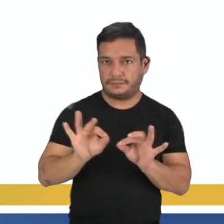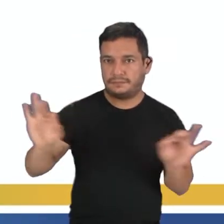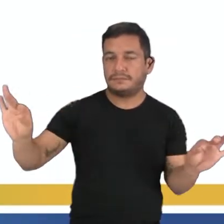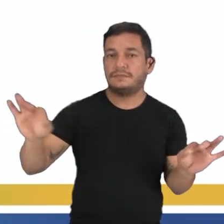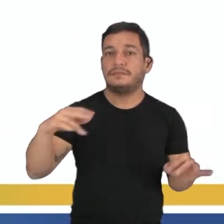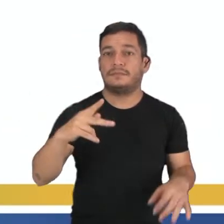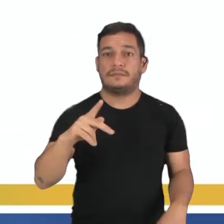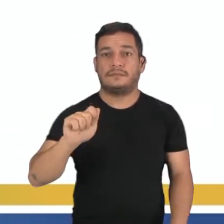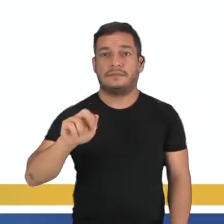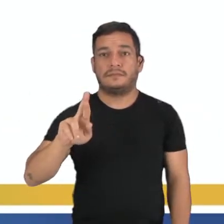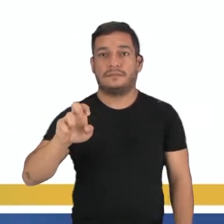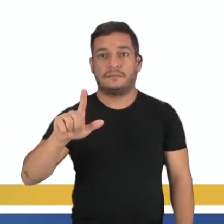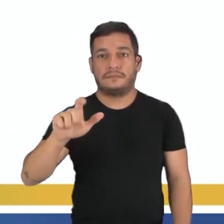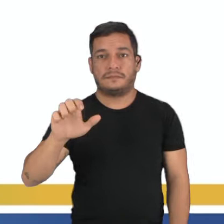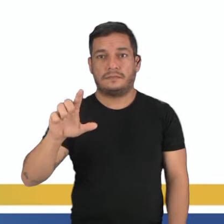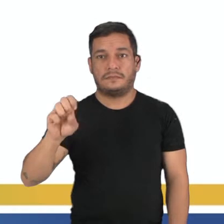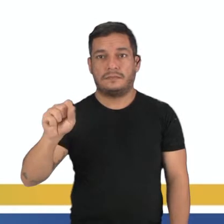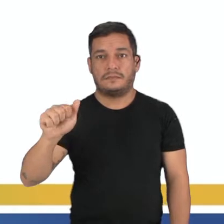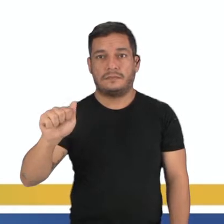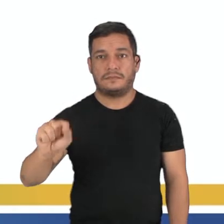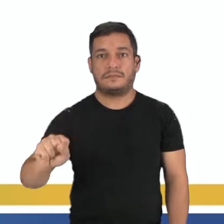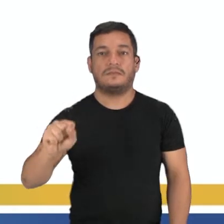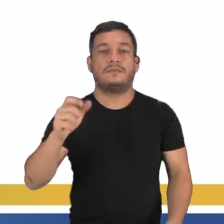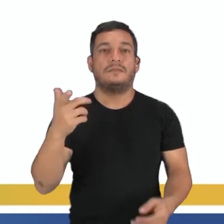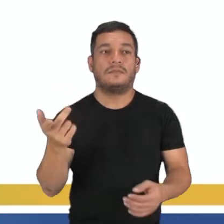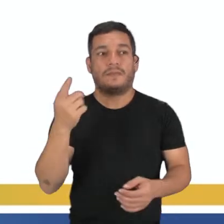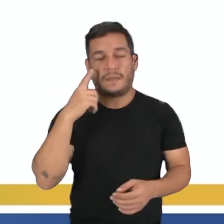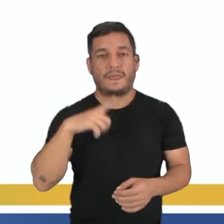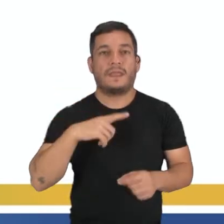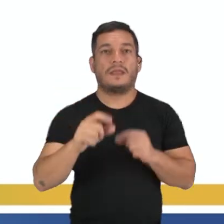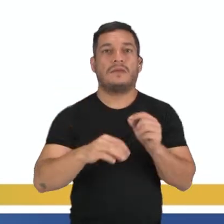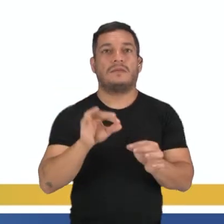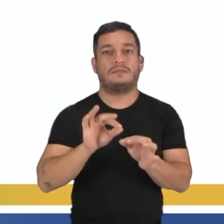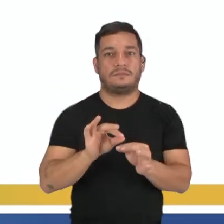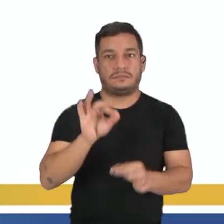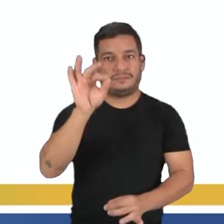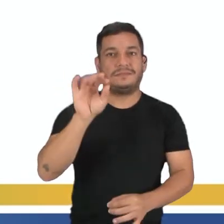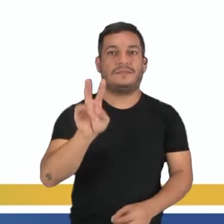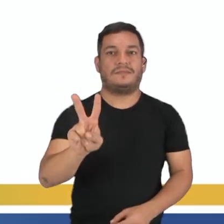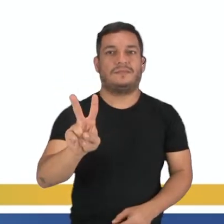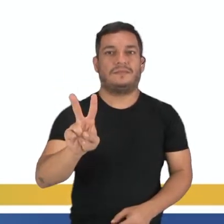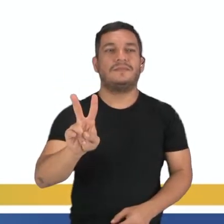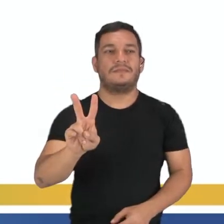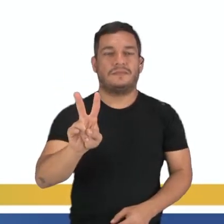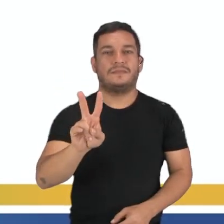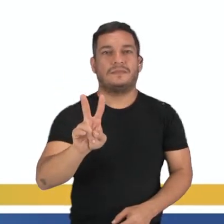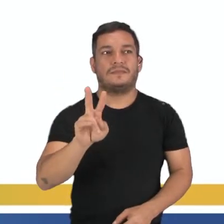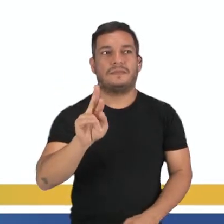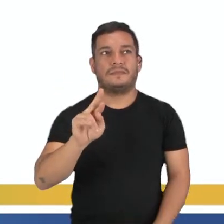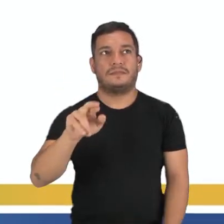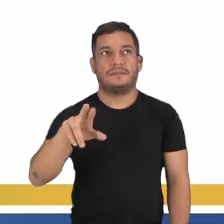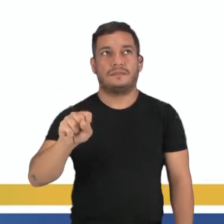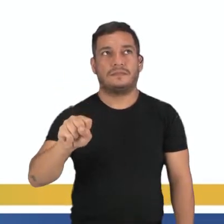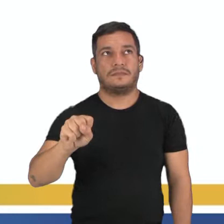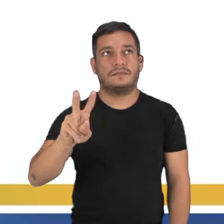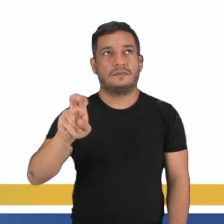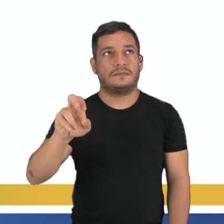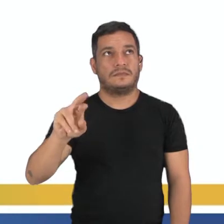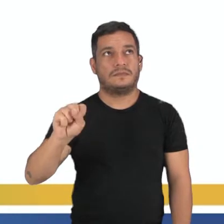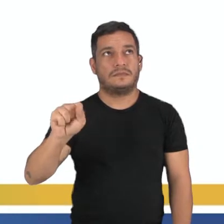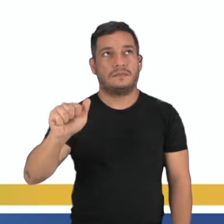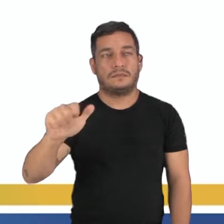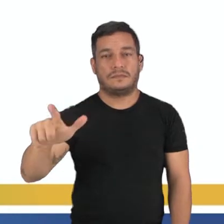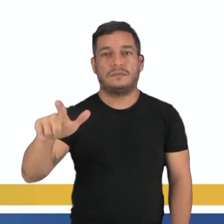são paralelas entre si, certo? E nós temos a reta Vzinho aí, que seria a transversal que está